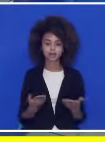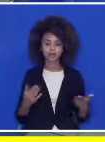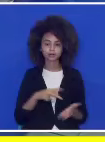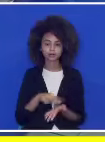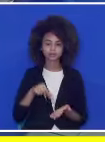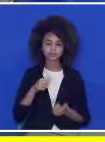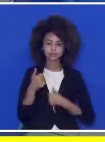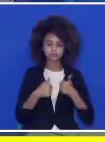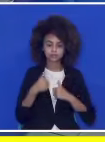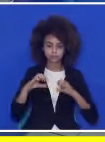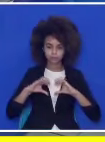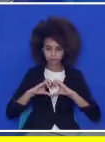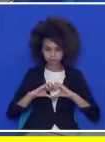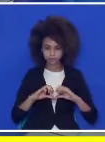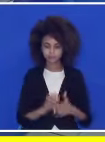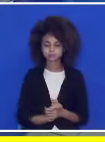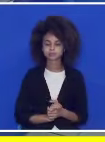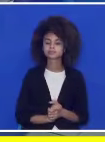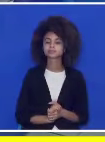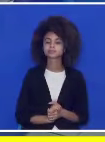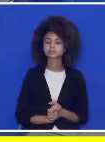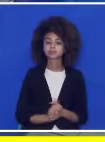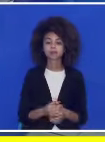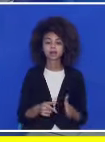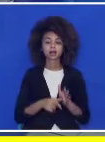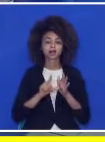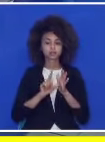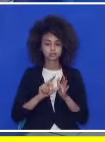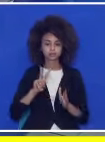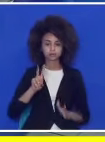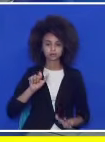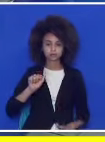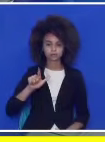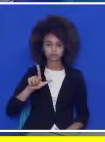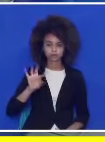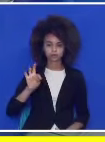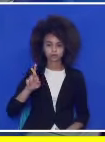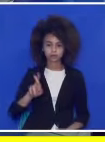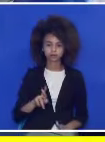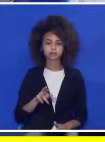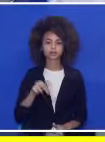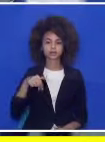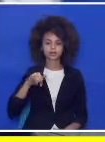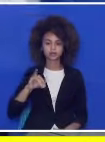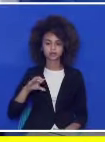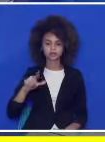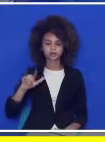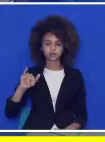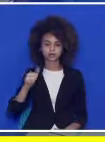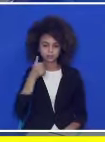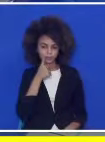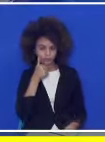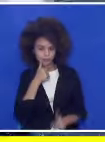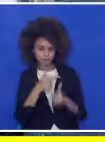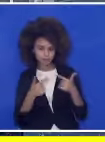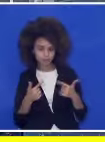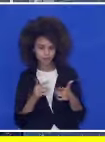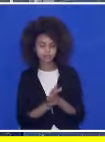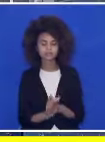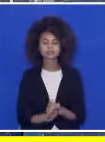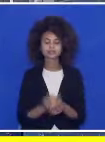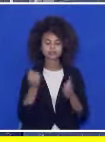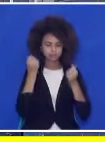agora ao sorteio do time do coração. Antes, o Walter, nosso colega da Caixa, Nicole, nossa garota da sorte, conforme